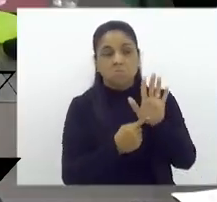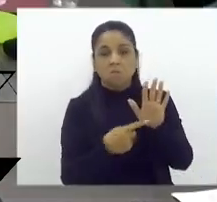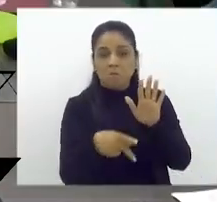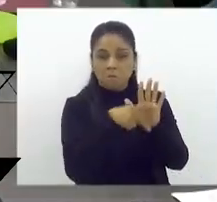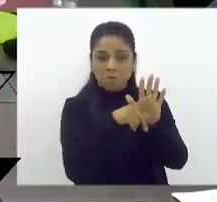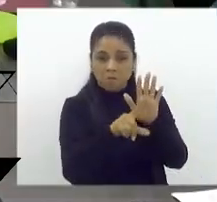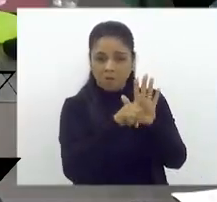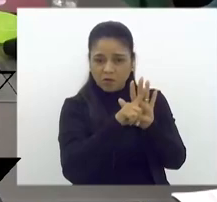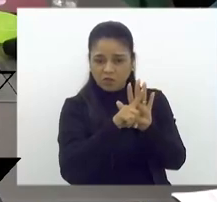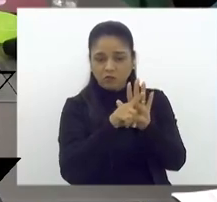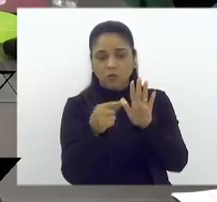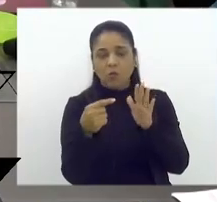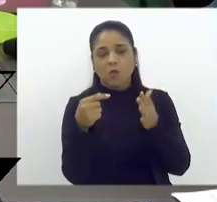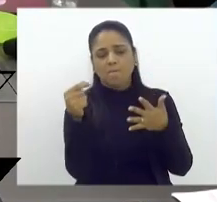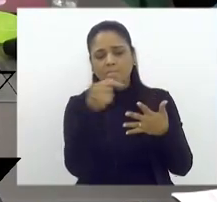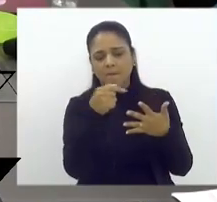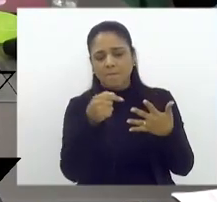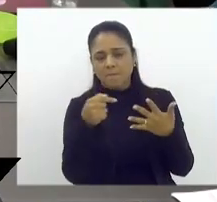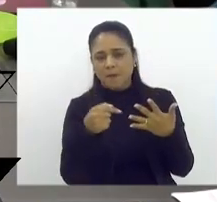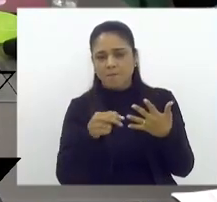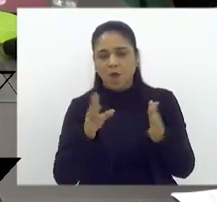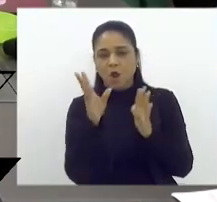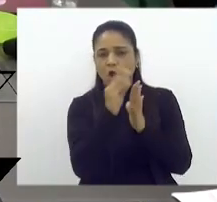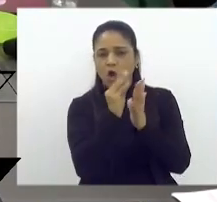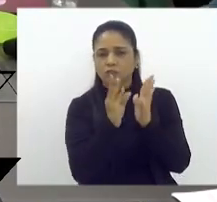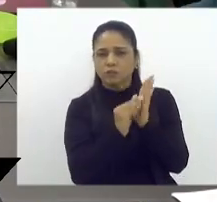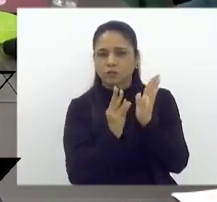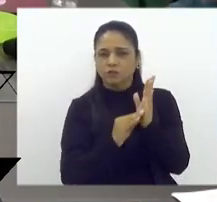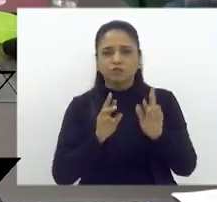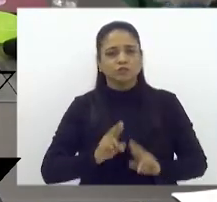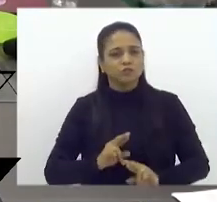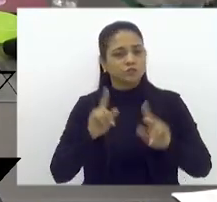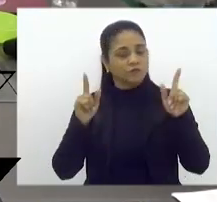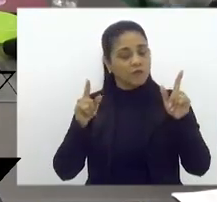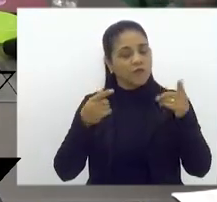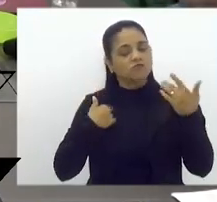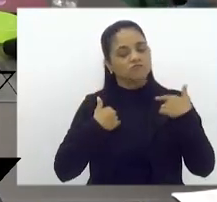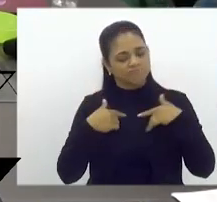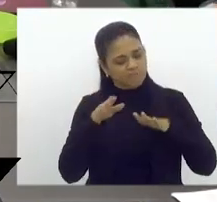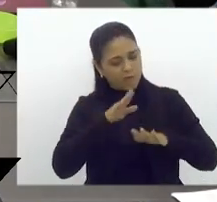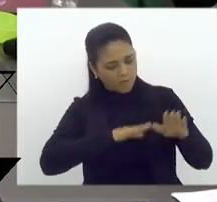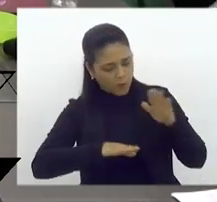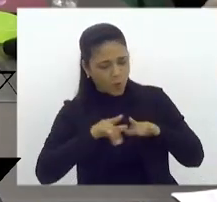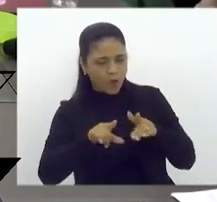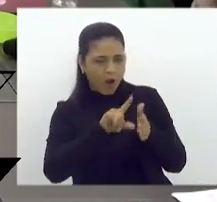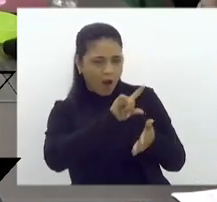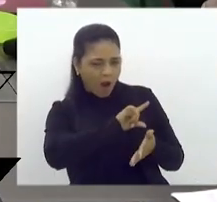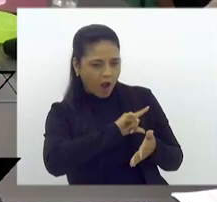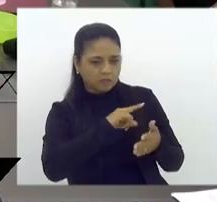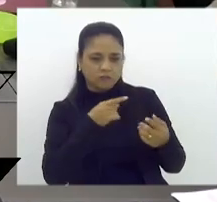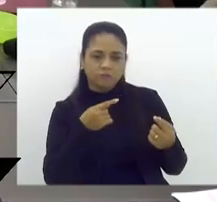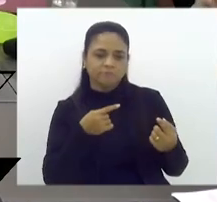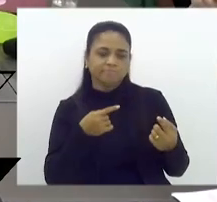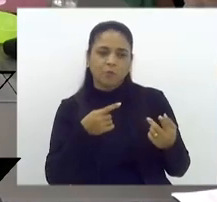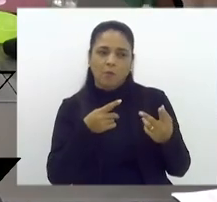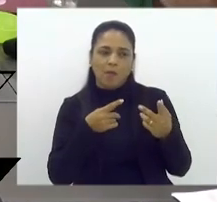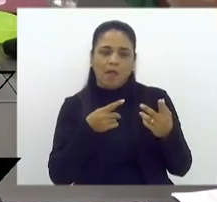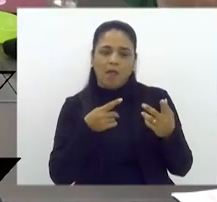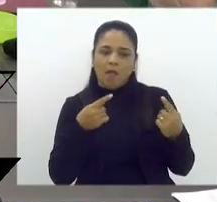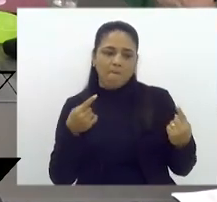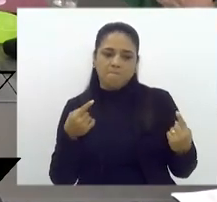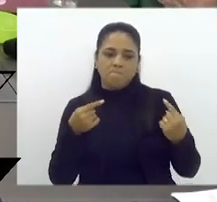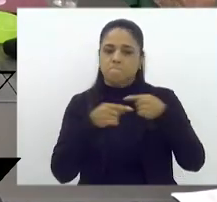pontos diferenciados do conteúdo do nosso projeto. A gente tomou esse cuidado e não existe confronto nos